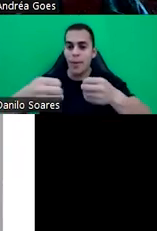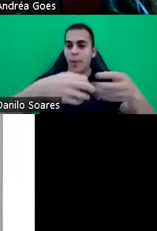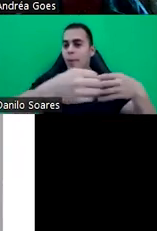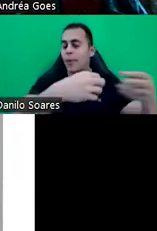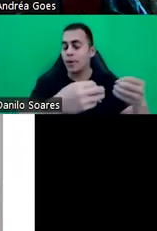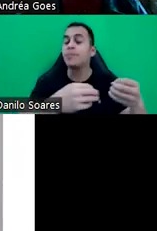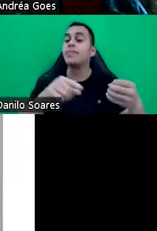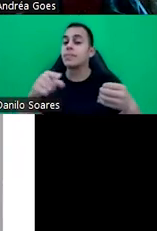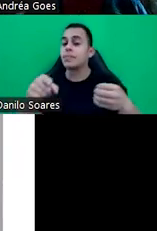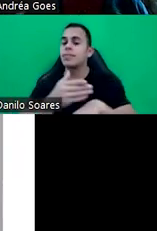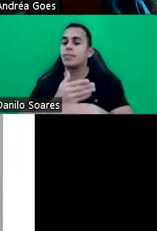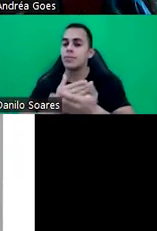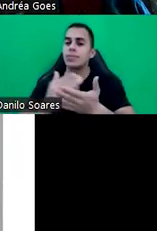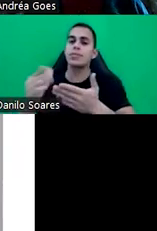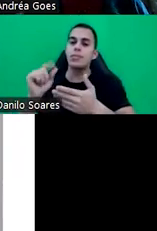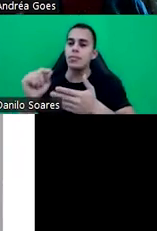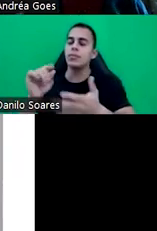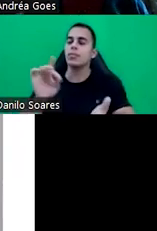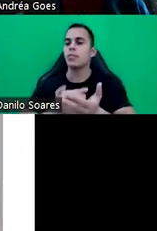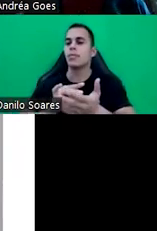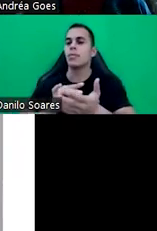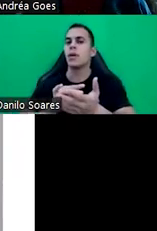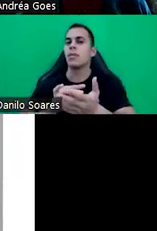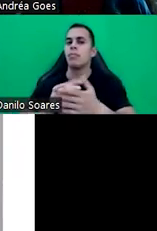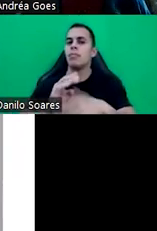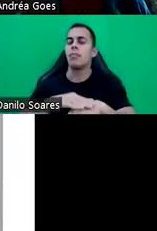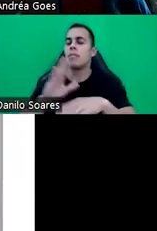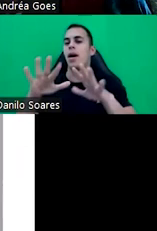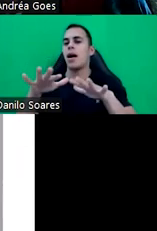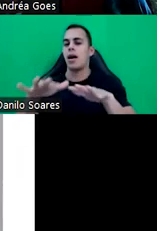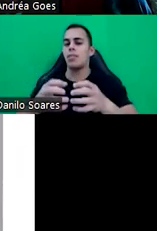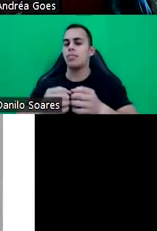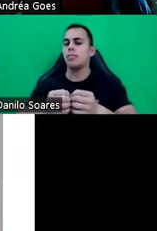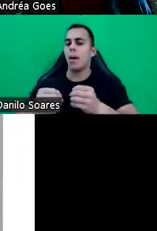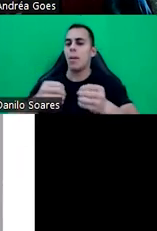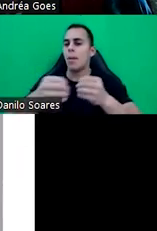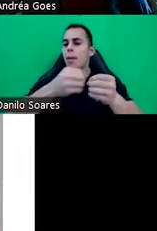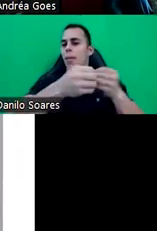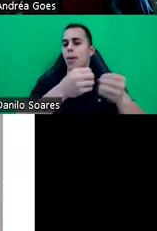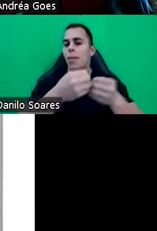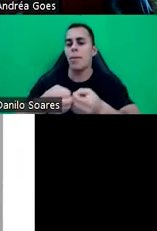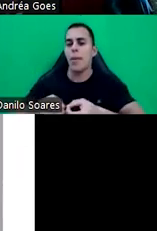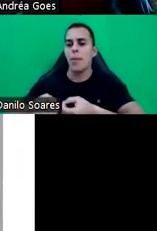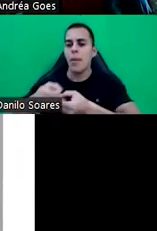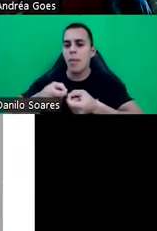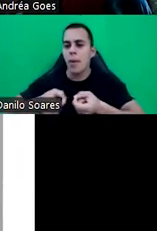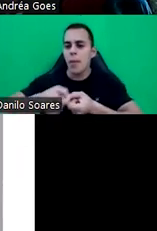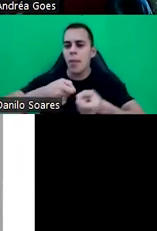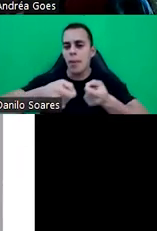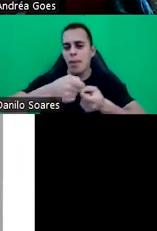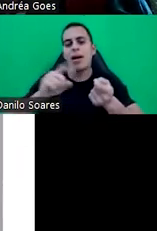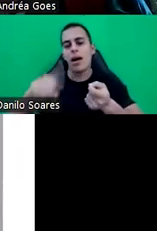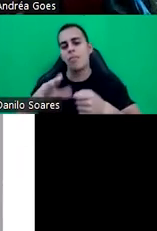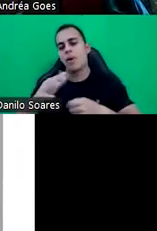mais desespiralizada, mais descompactada, e aí ele pode chegar a esses 300